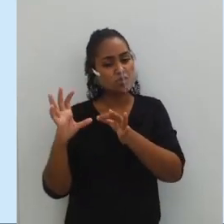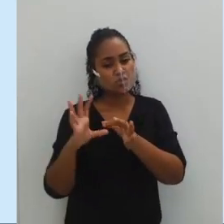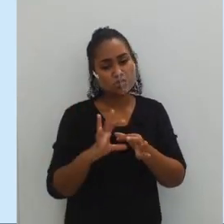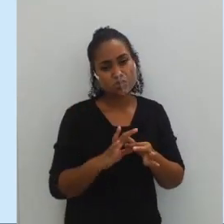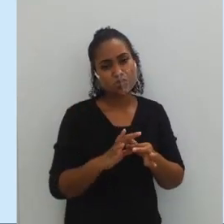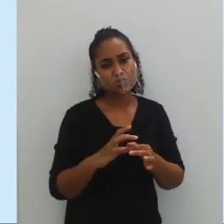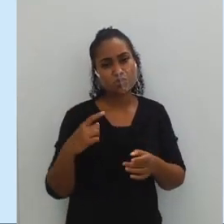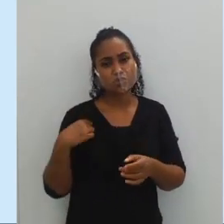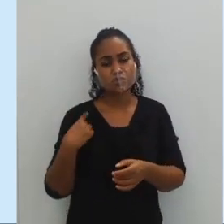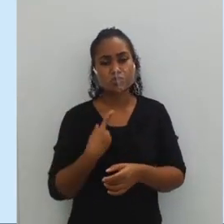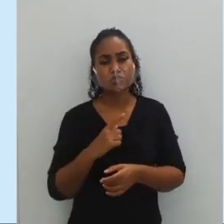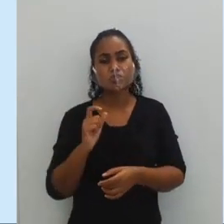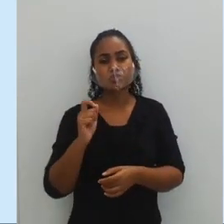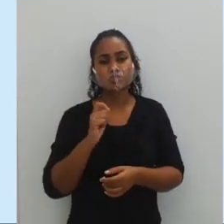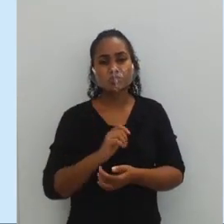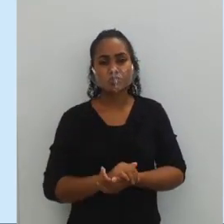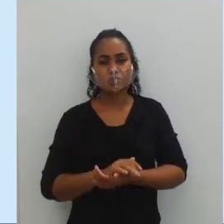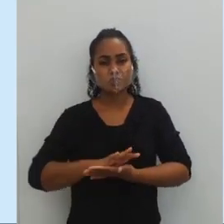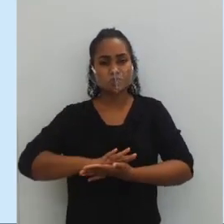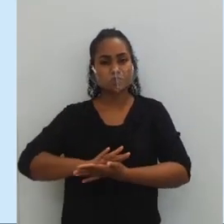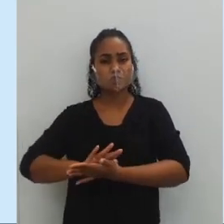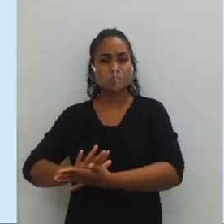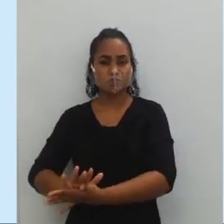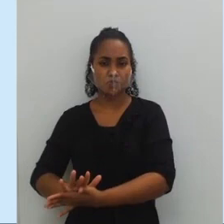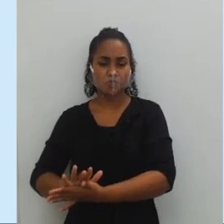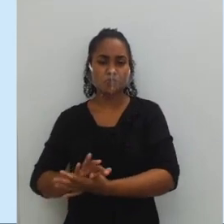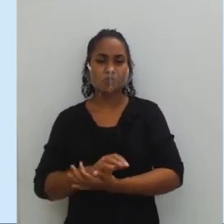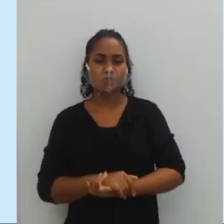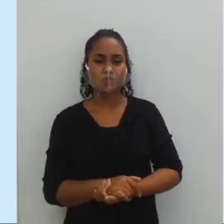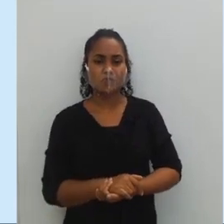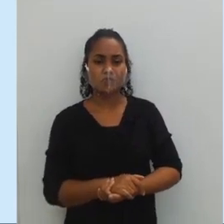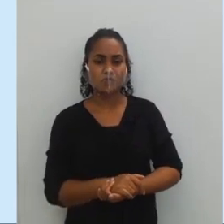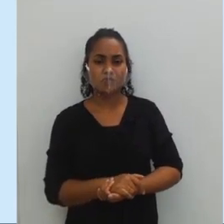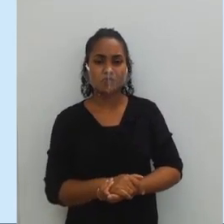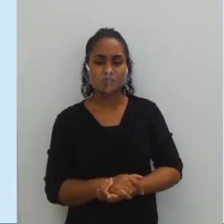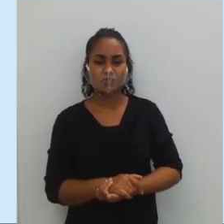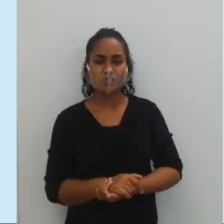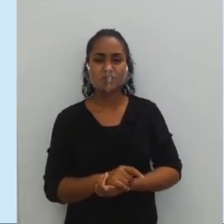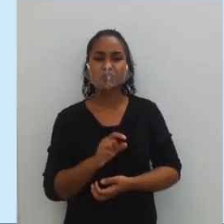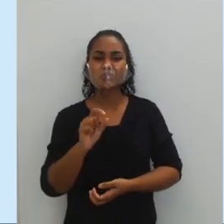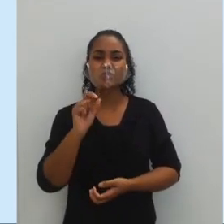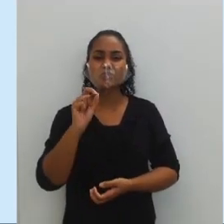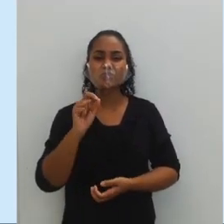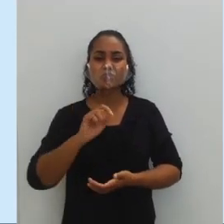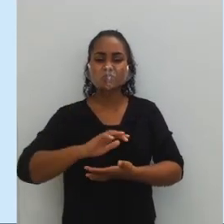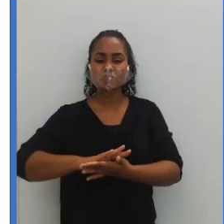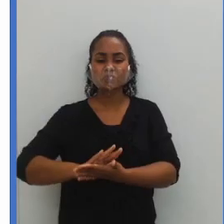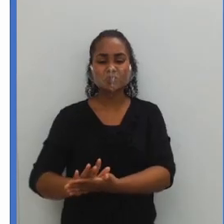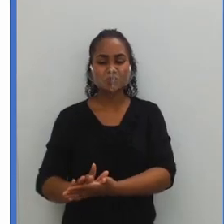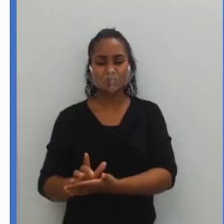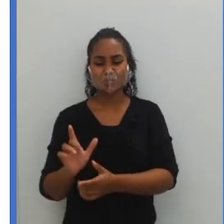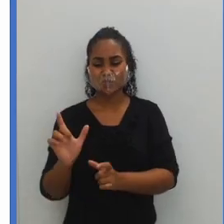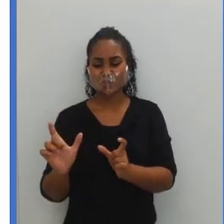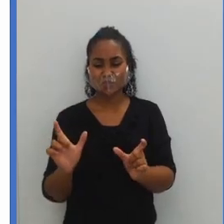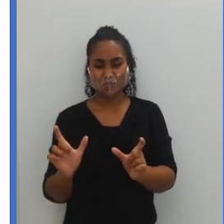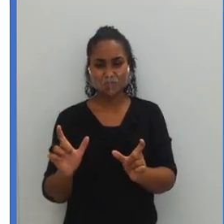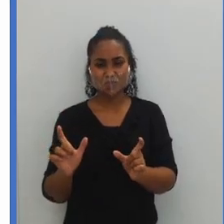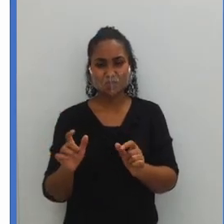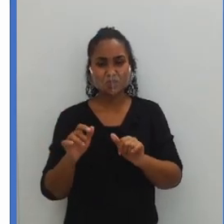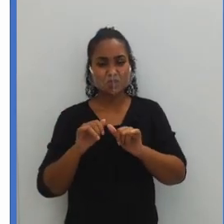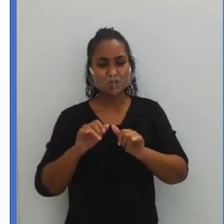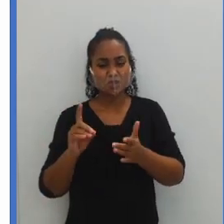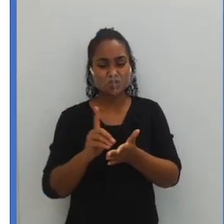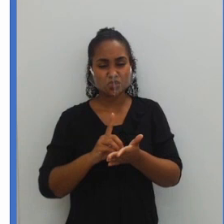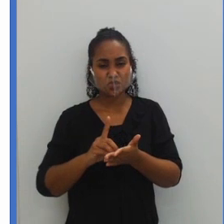também dessas nossas lutas, que é a questão do preconceito, né? Primeira coisa, vamos entender o que é preconceito. Segundo o